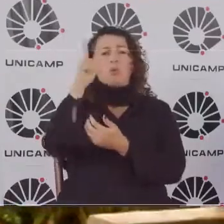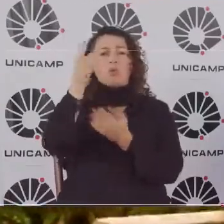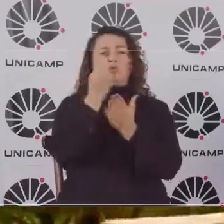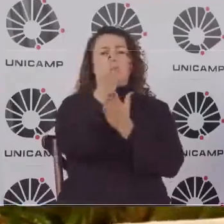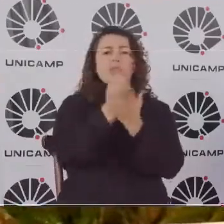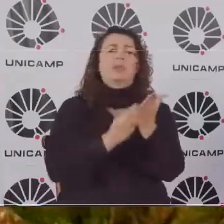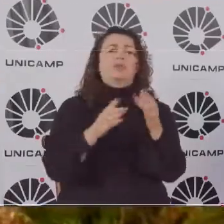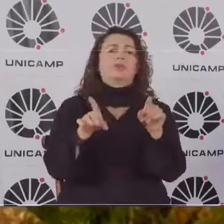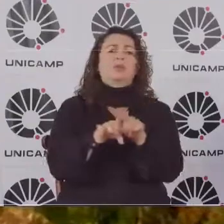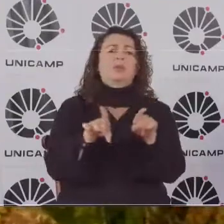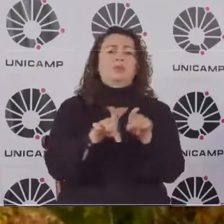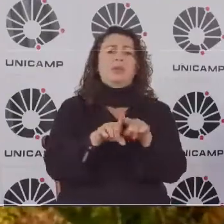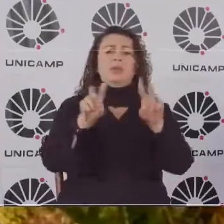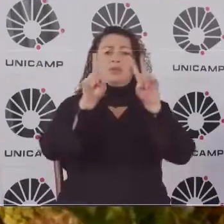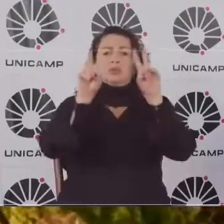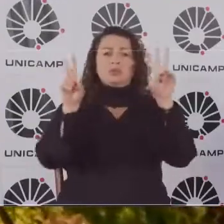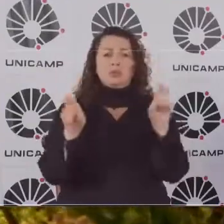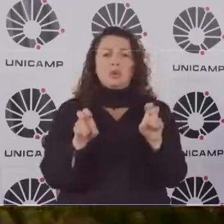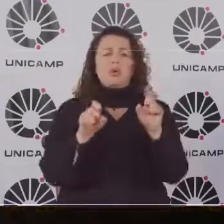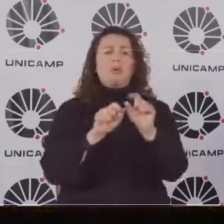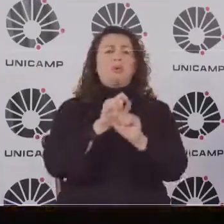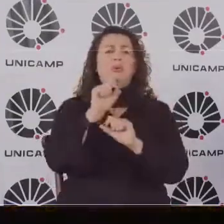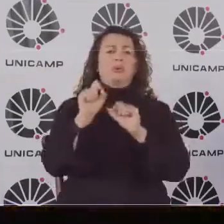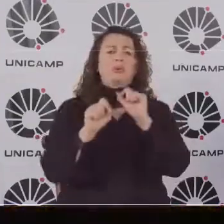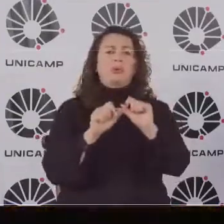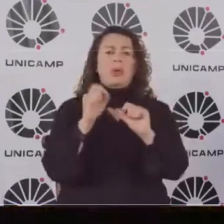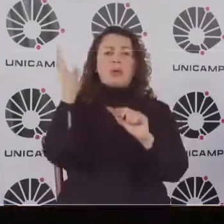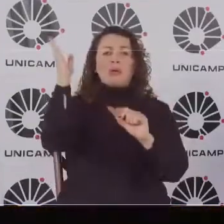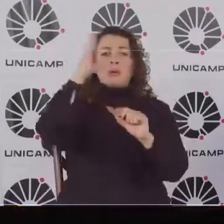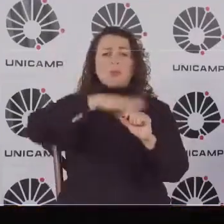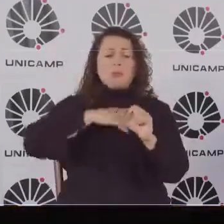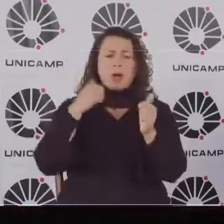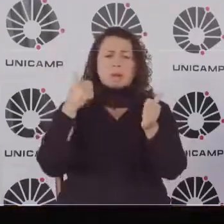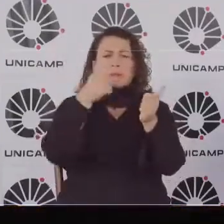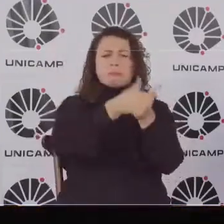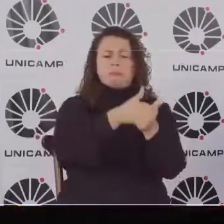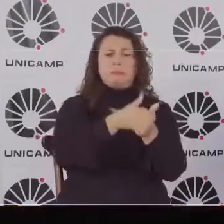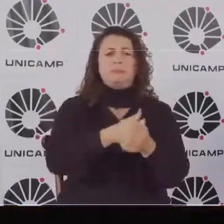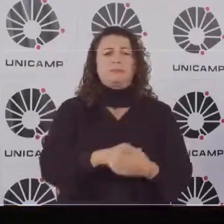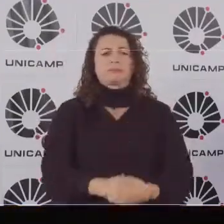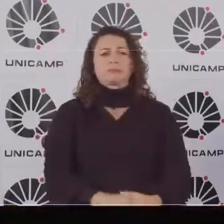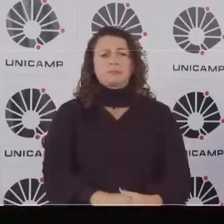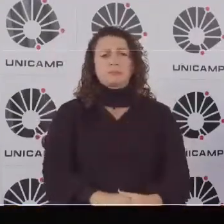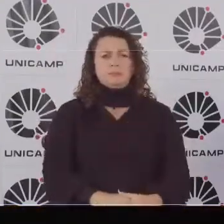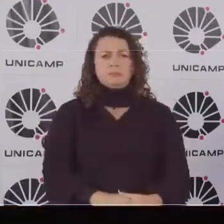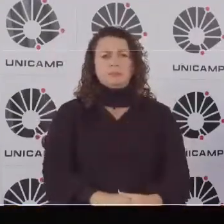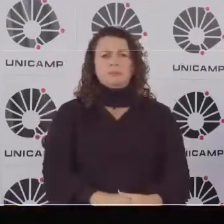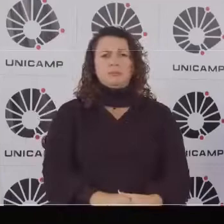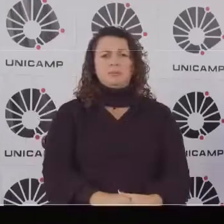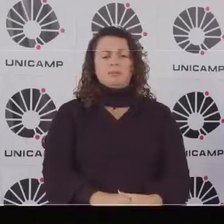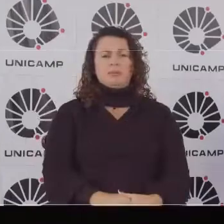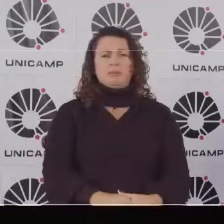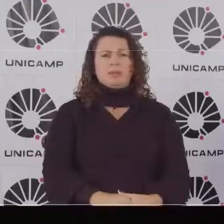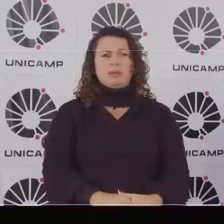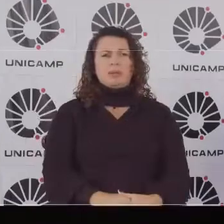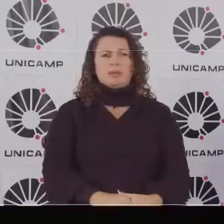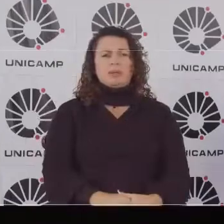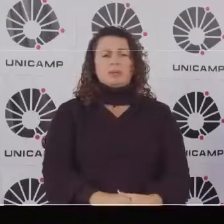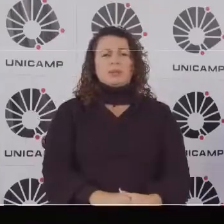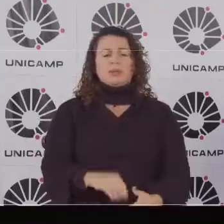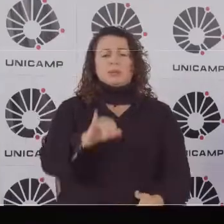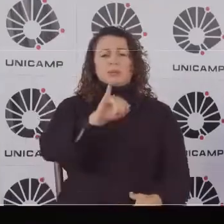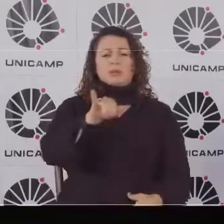textos sobre a proximidade do mal eu a convite